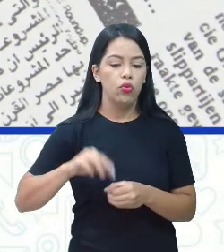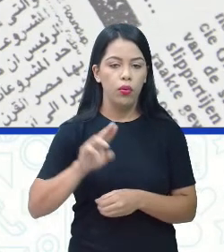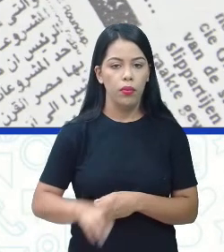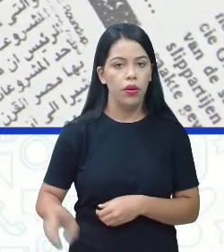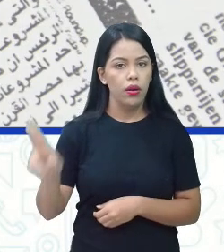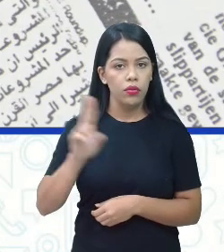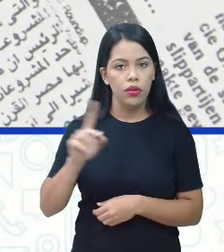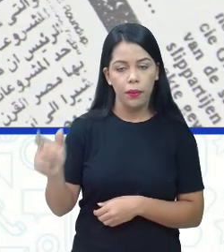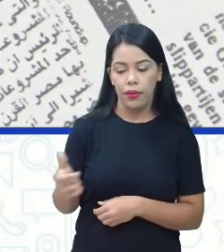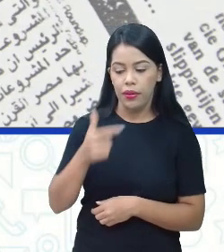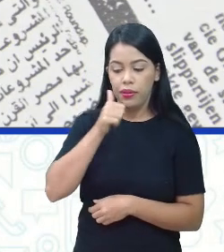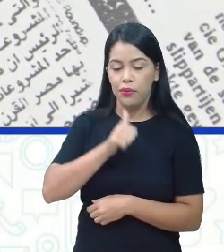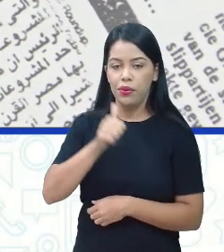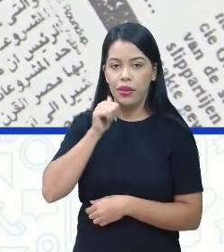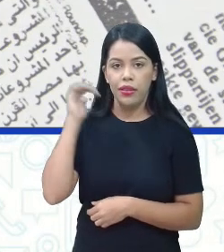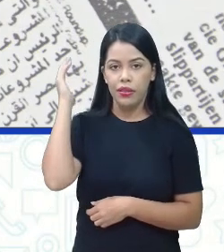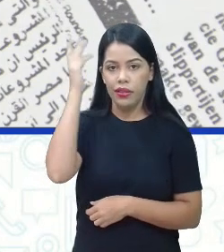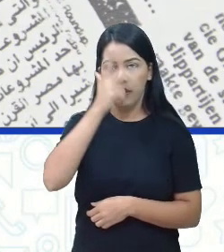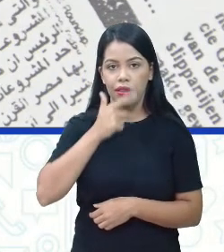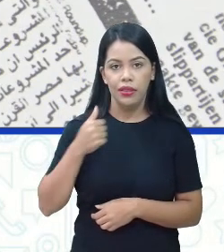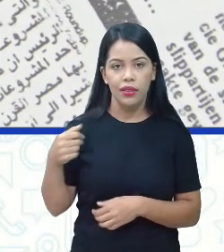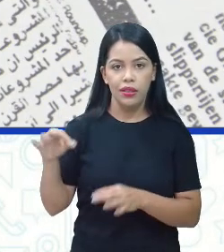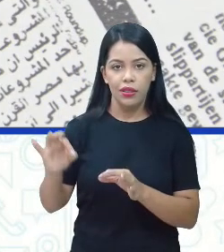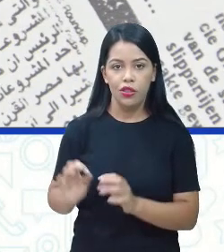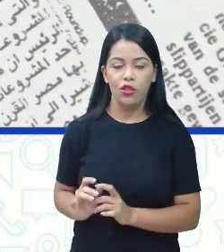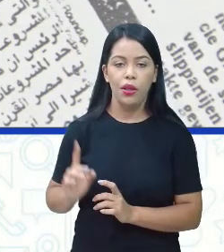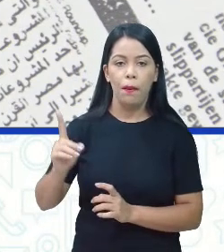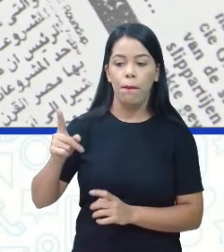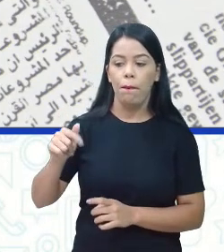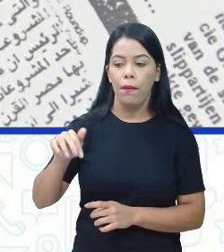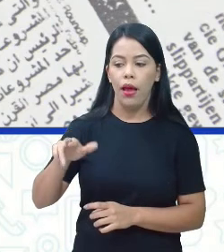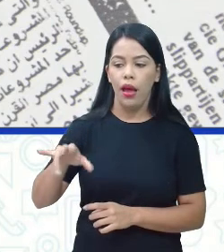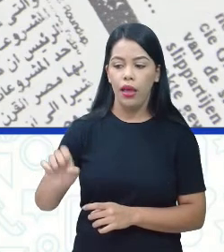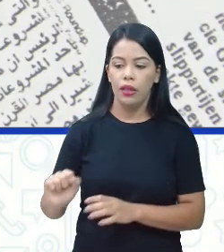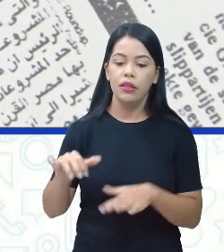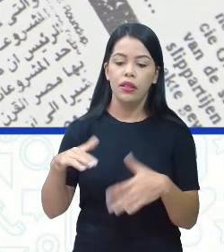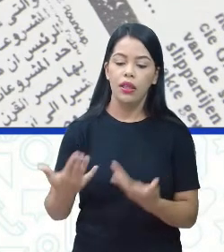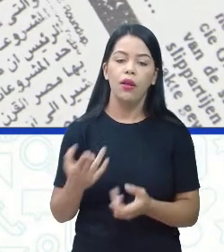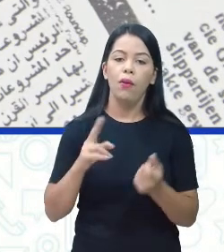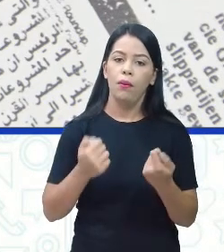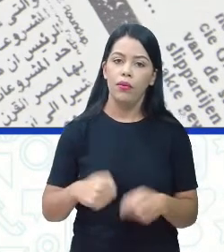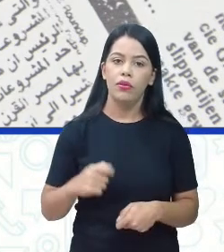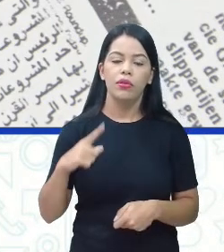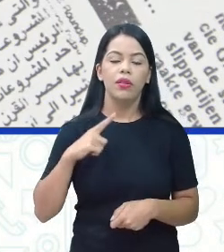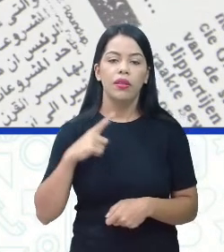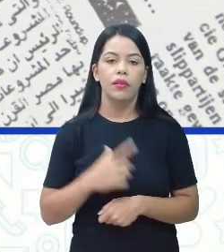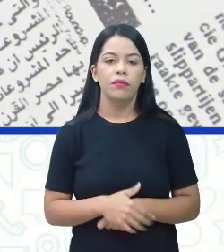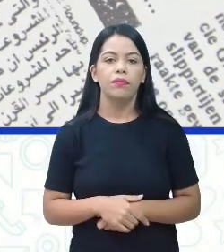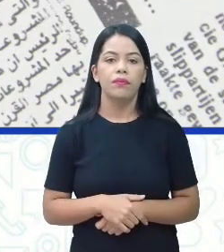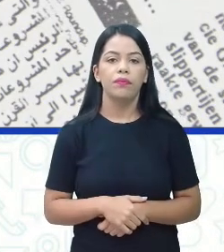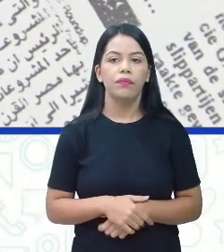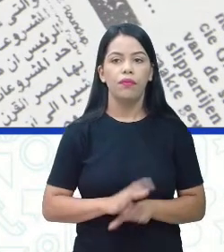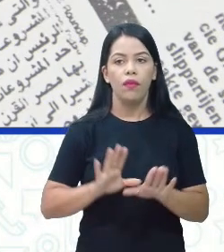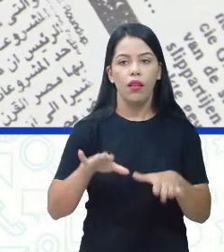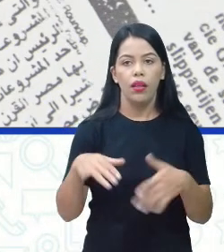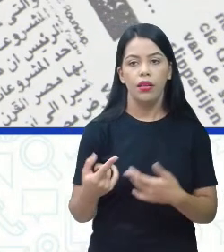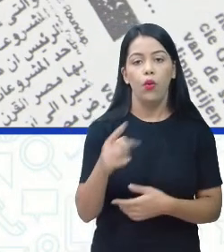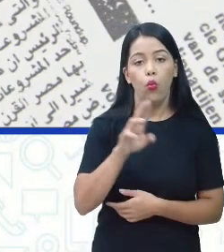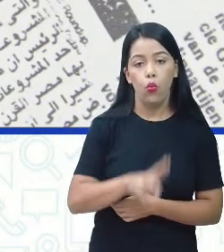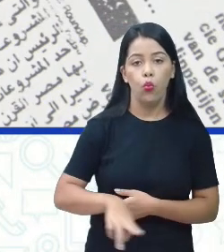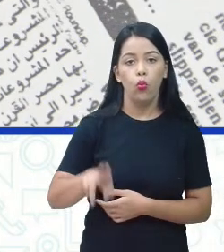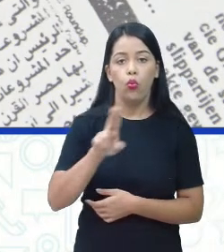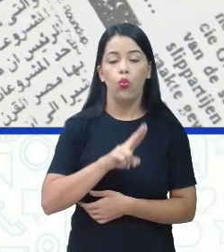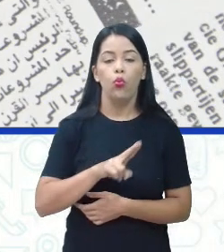elegantes parisienses e, presentemente, é um acessório indispensável à toilette. Seu império ressurgiu